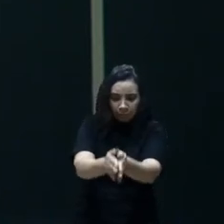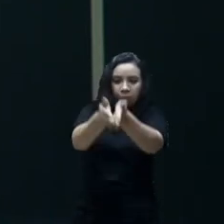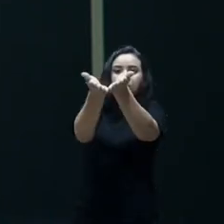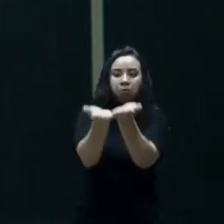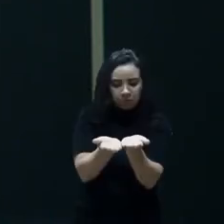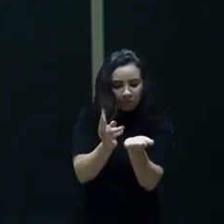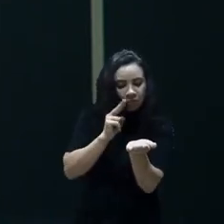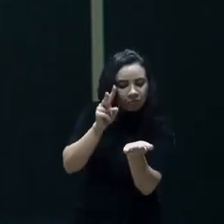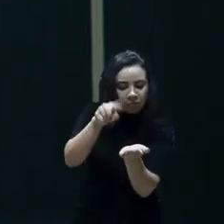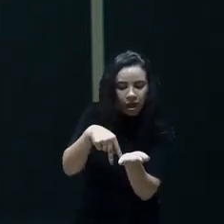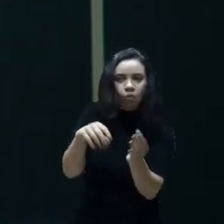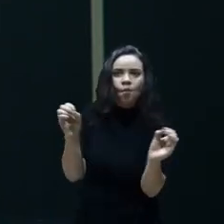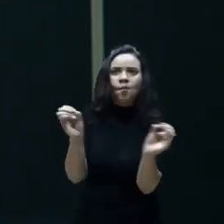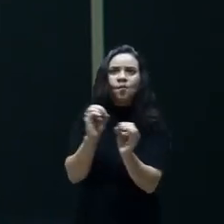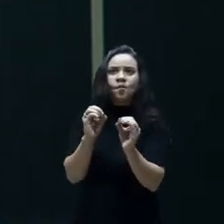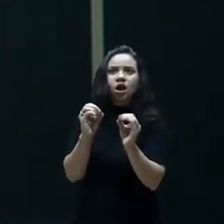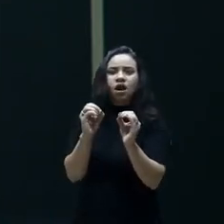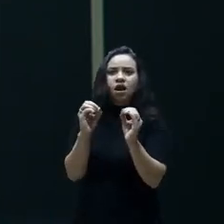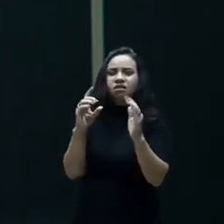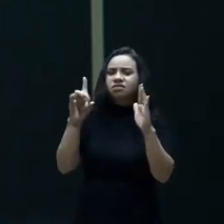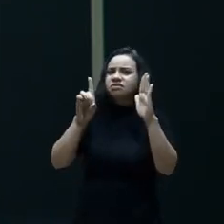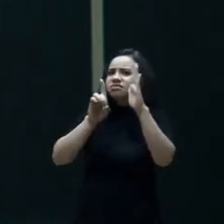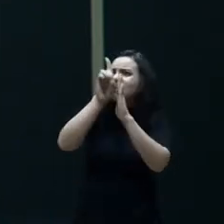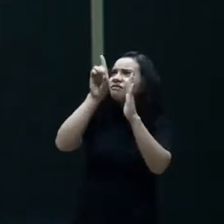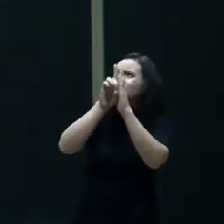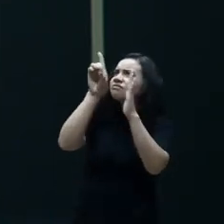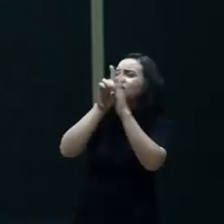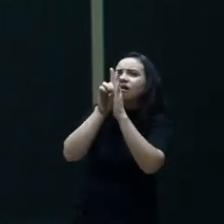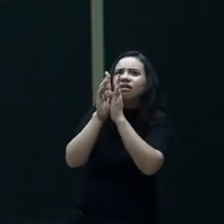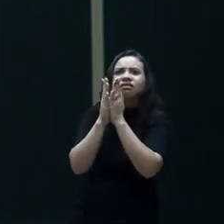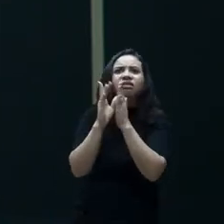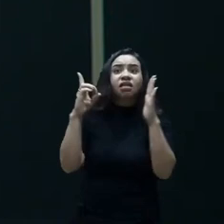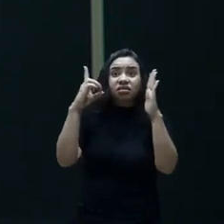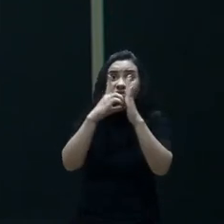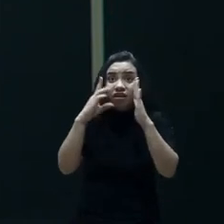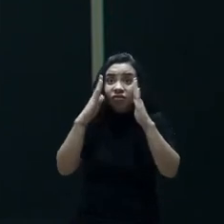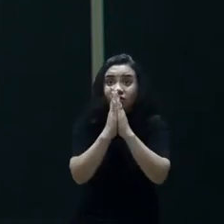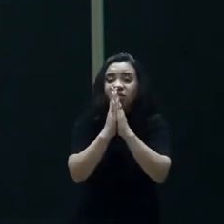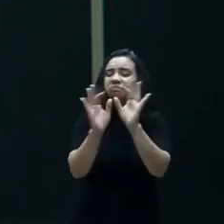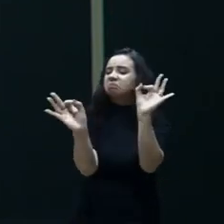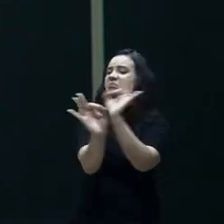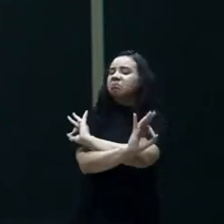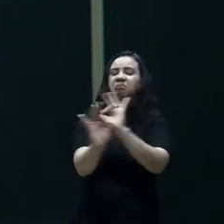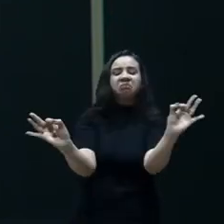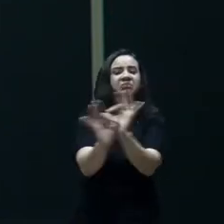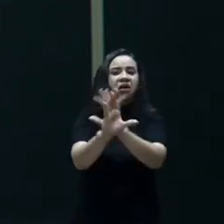Você não fez o seu devocional, você não leu, você não chegou a lugar nenhum, você não evoluiu